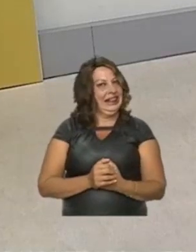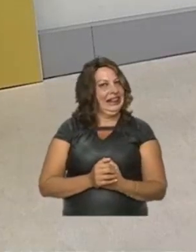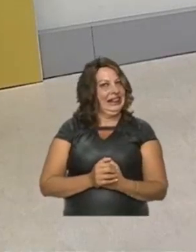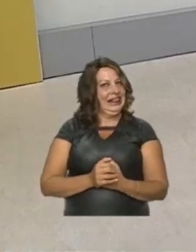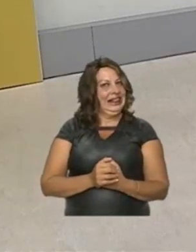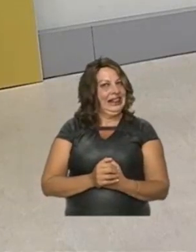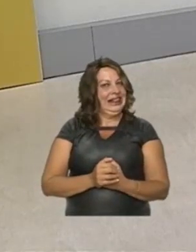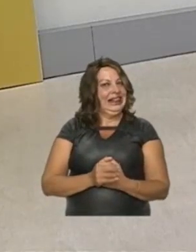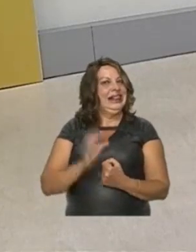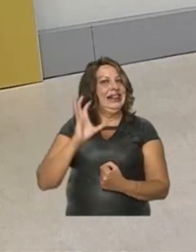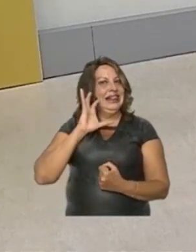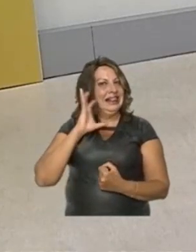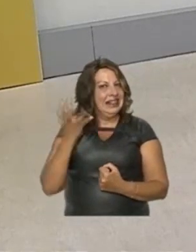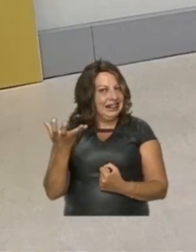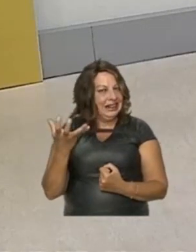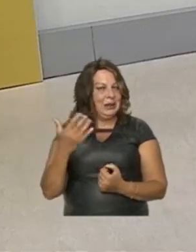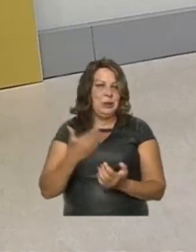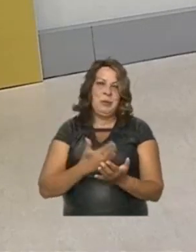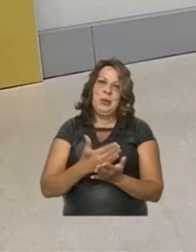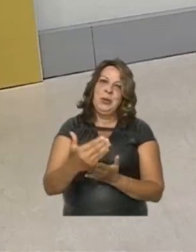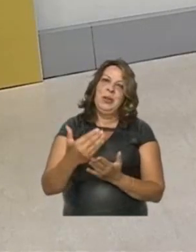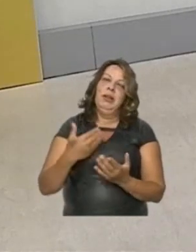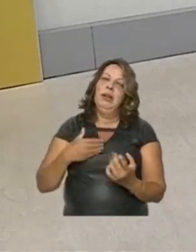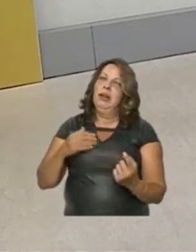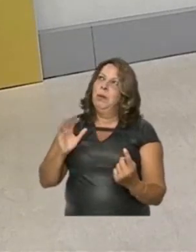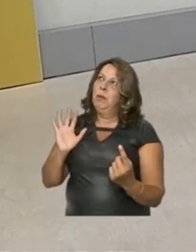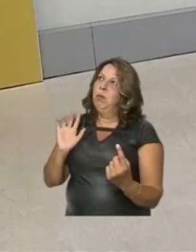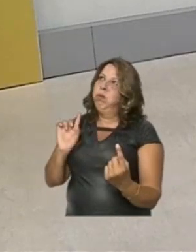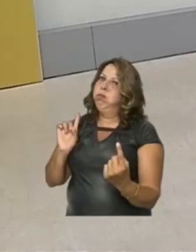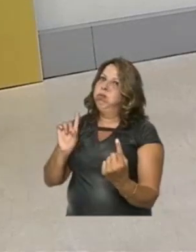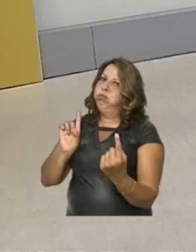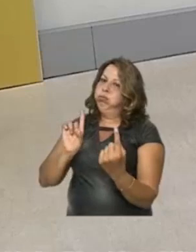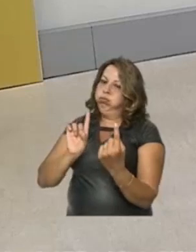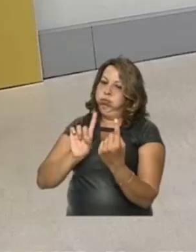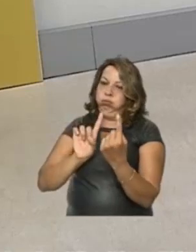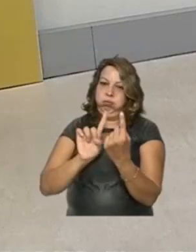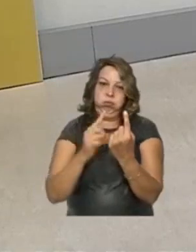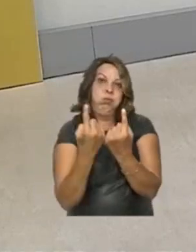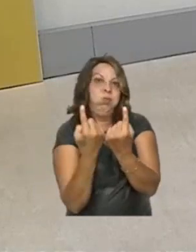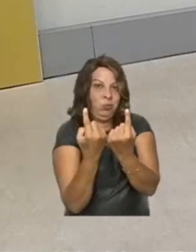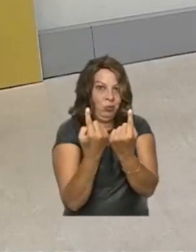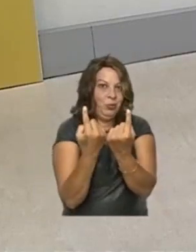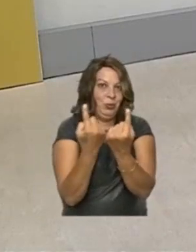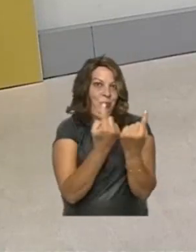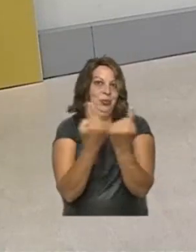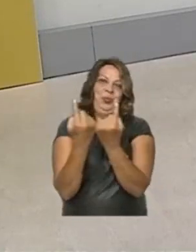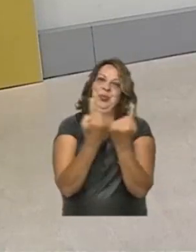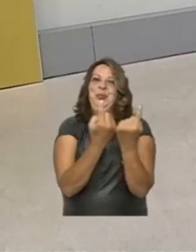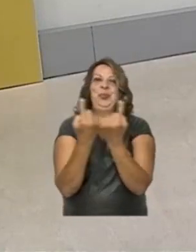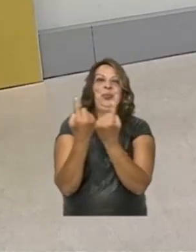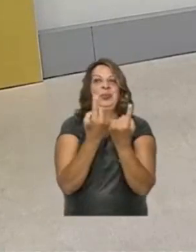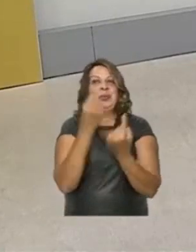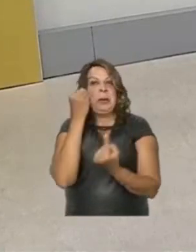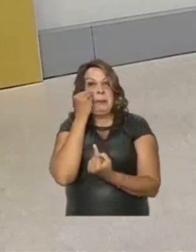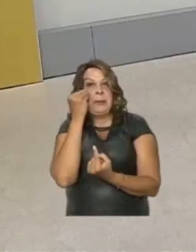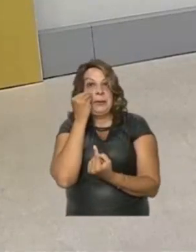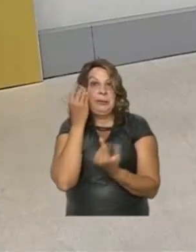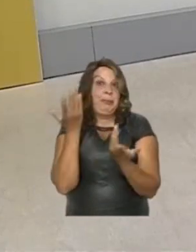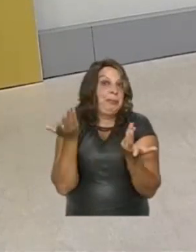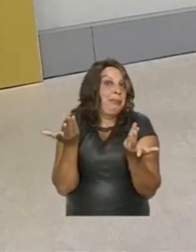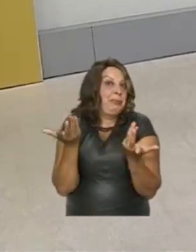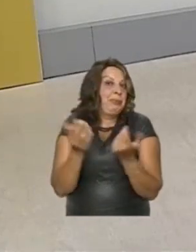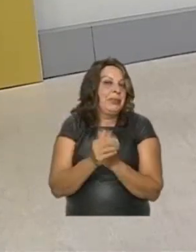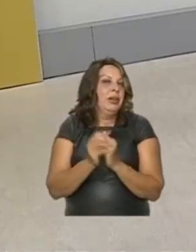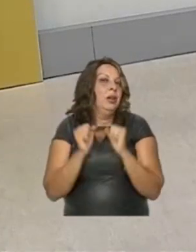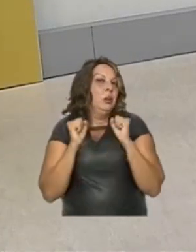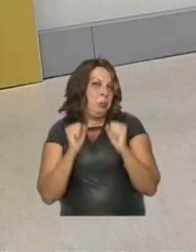34 nada. Decidiu começar uma disputa, né? Trouxe mais um título. Agora são dois títulos com chances de levar o Renault Kwid.